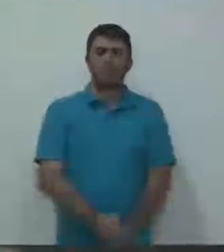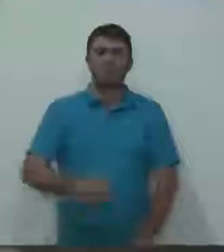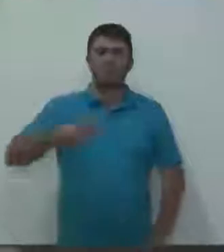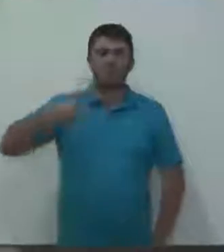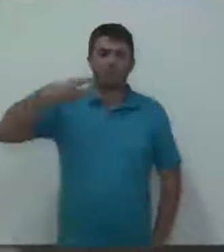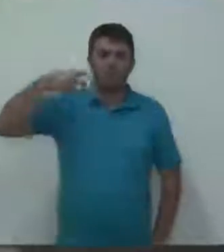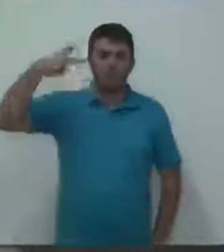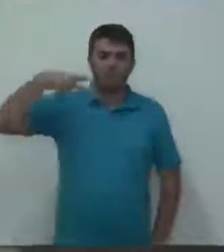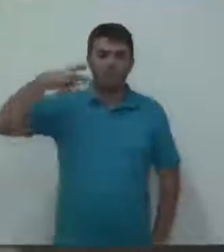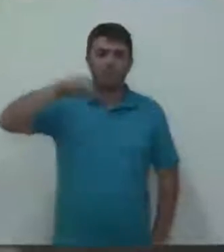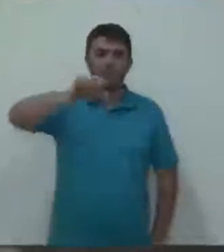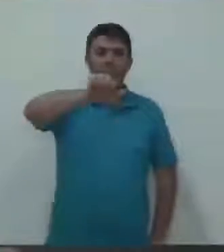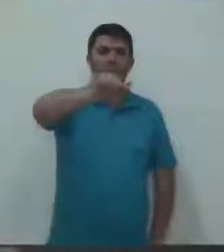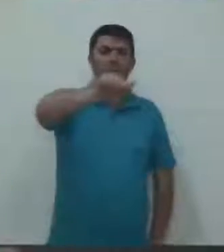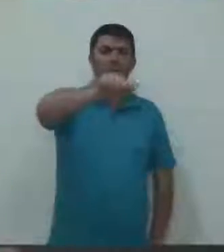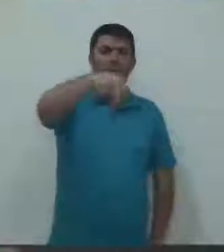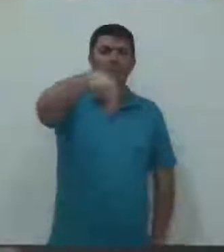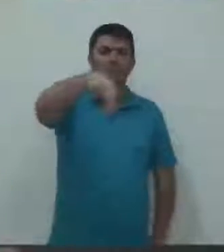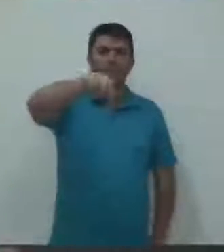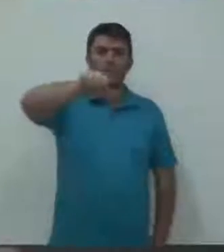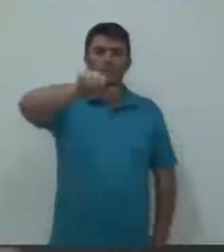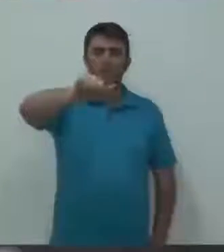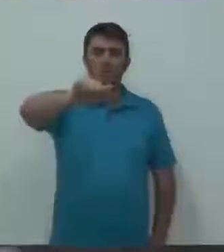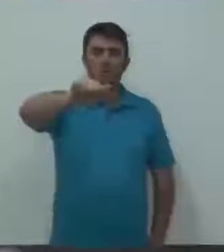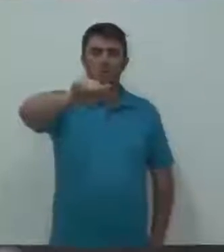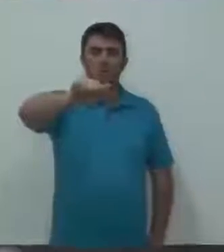Vereadora Ana Genesini.